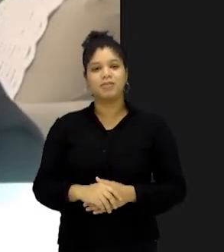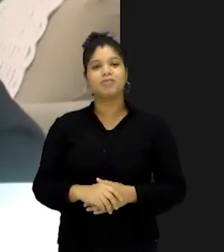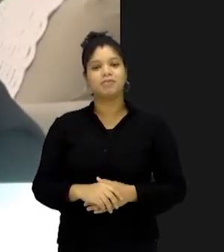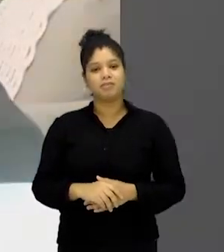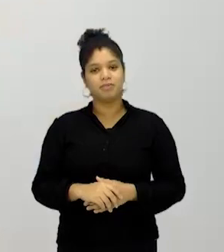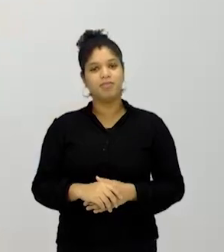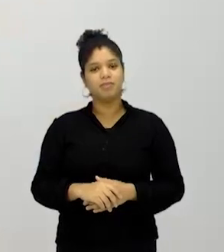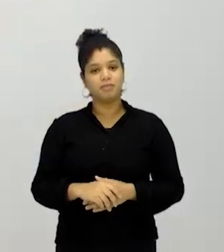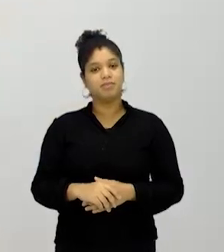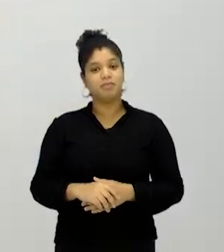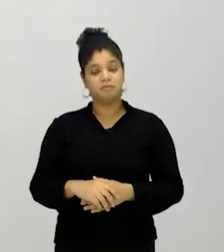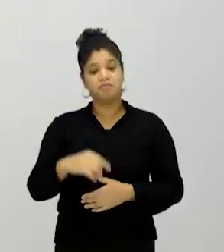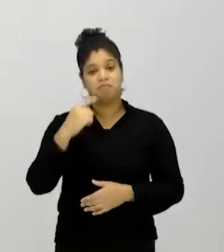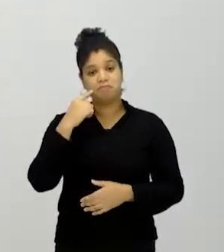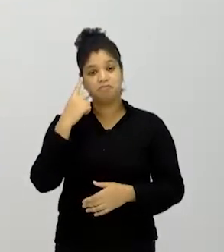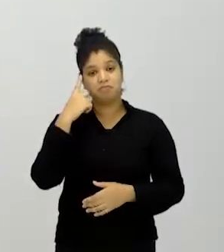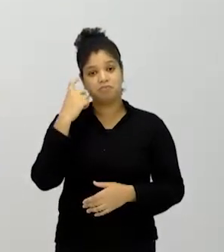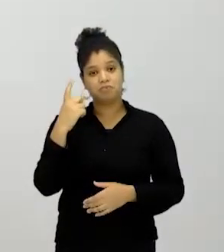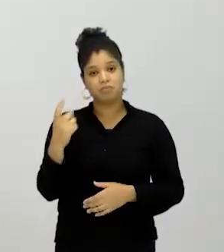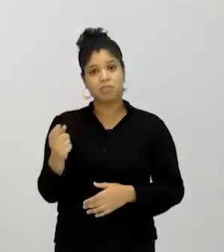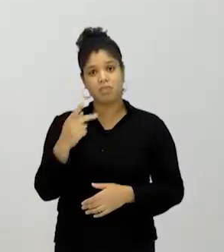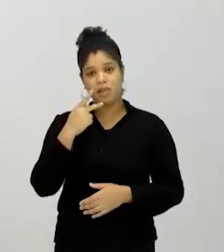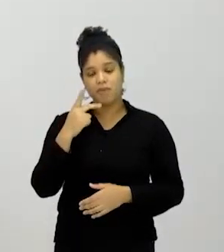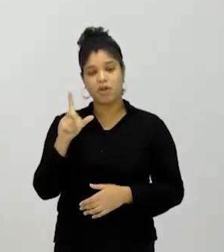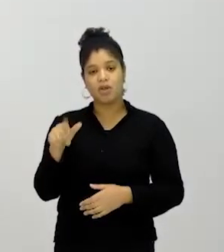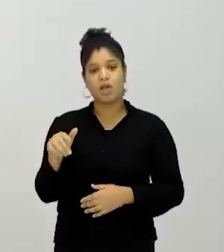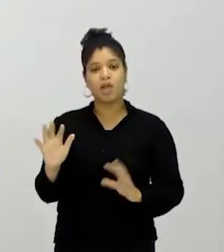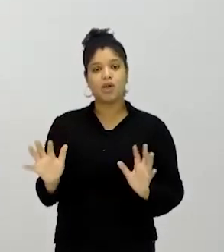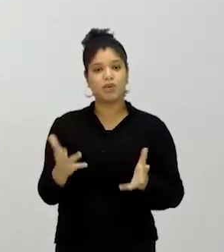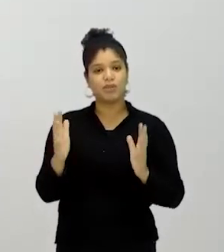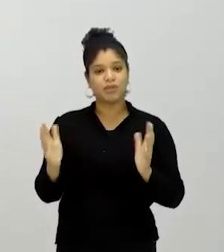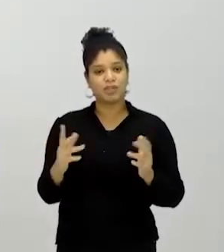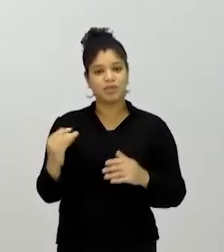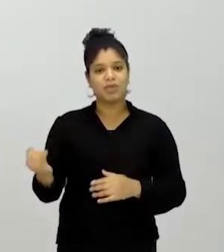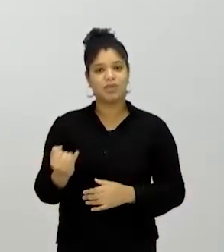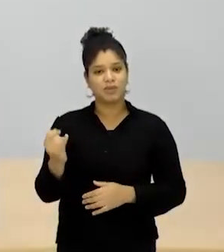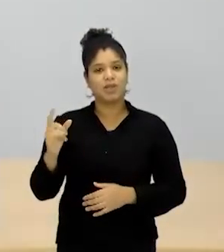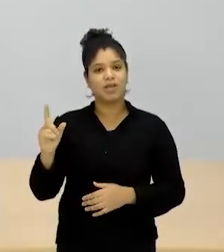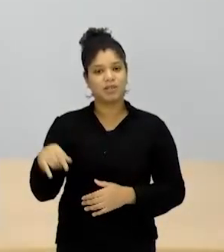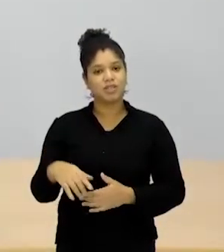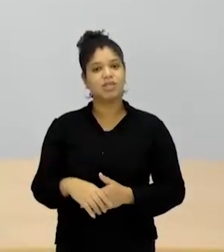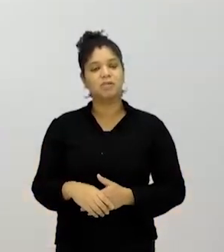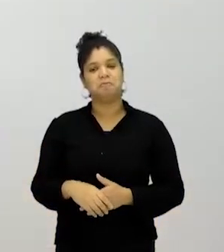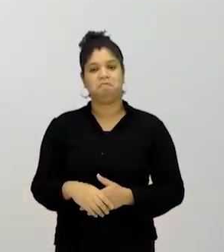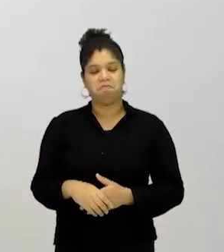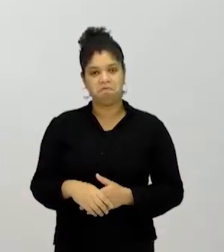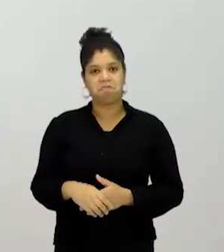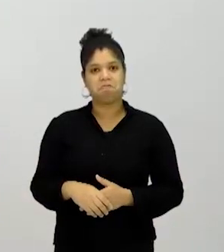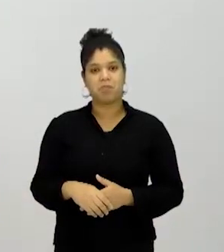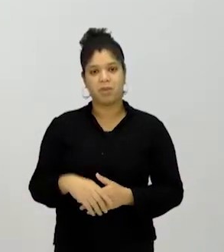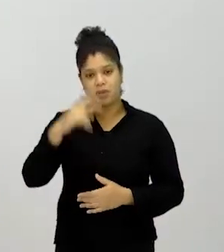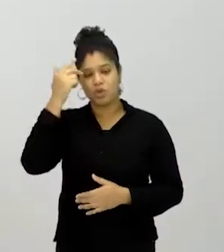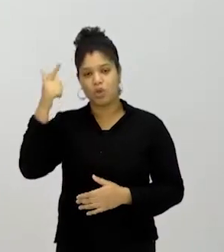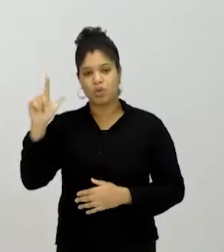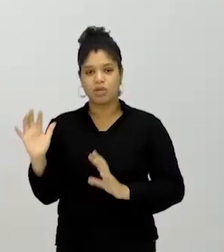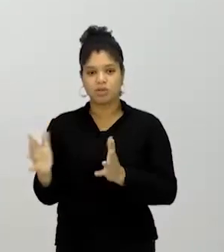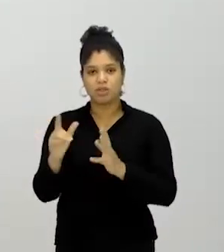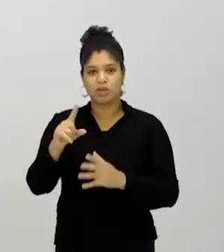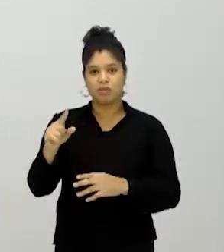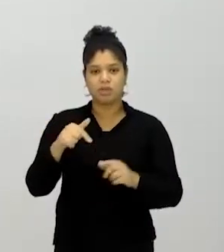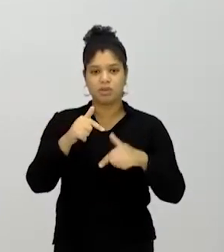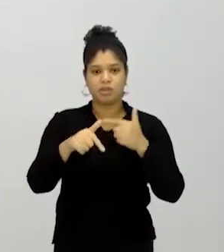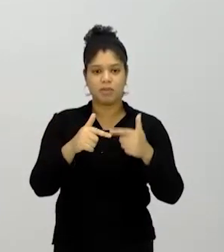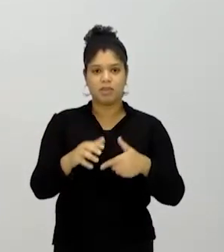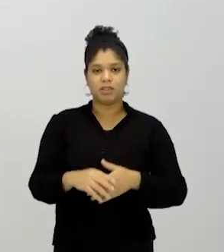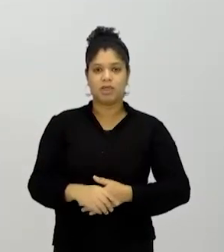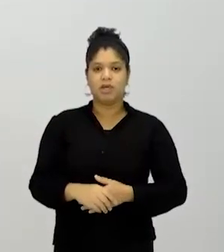É interessante como você comentou que a questão do incentivo, né, foi importante para você seguir esse caminho. Pensando aí, por